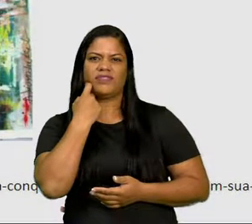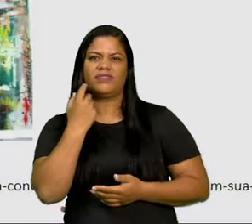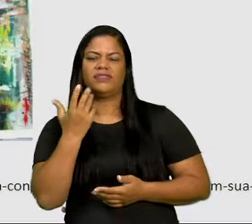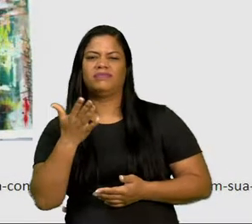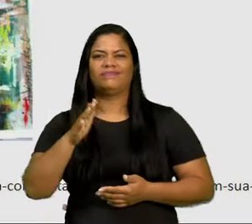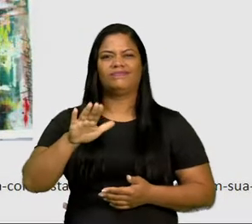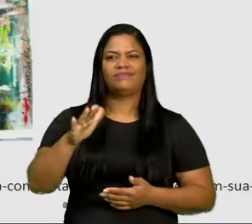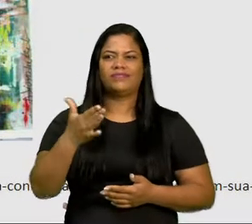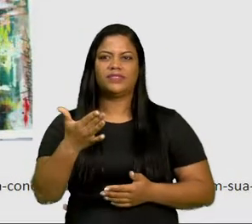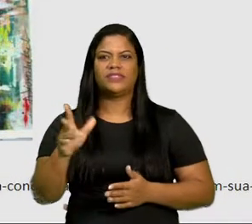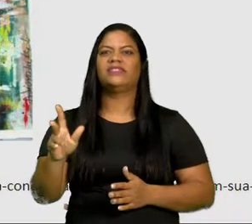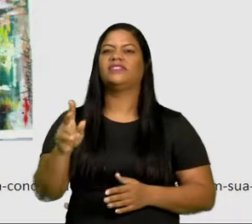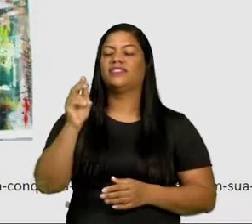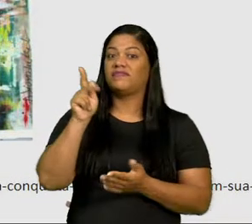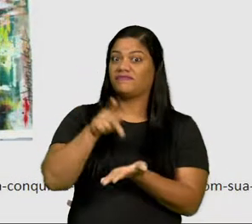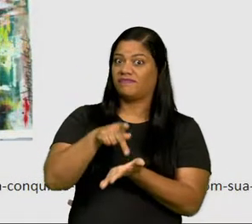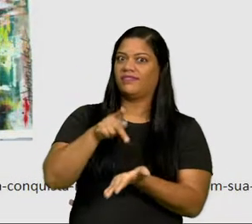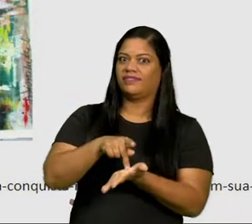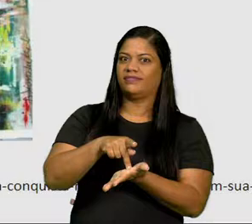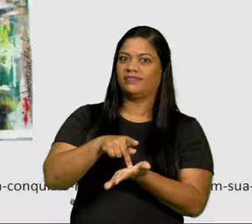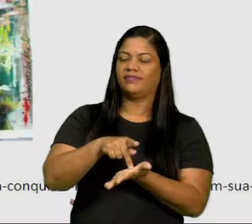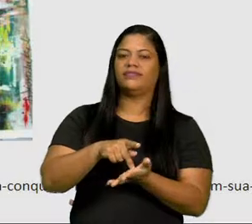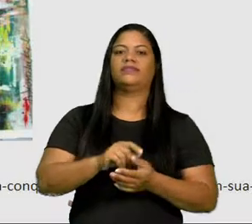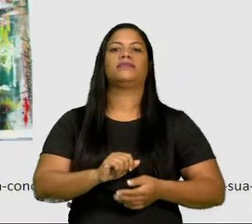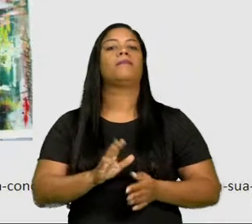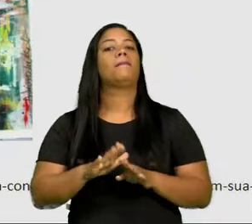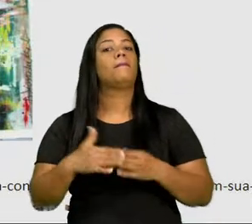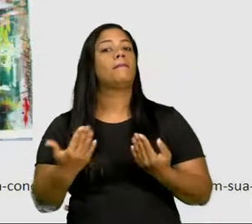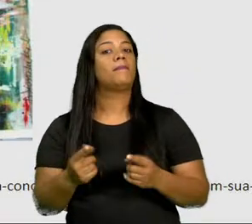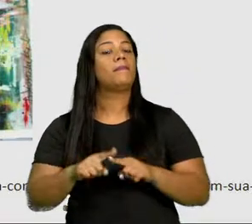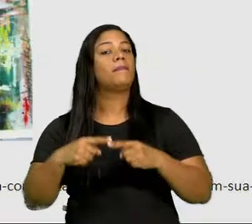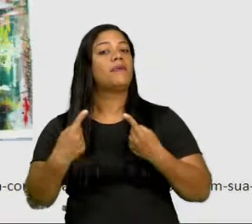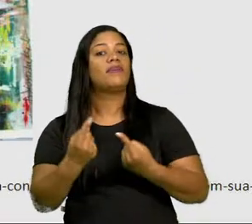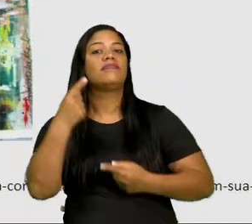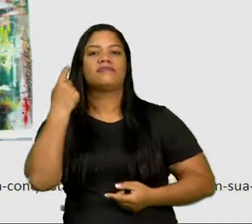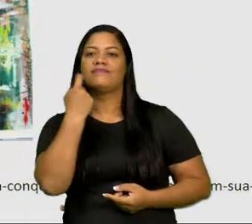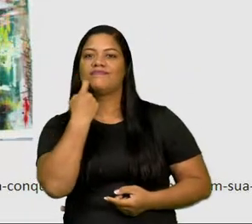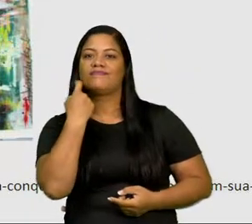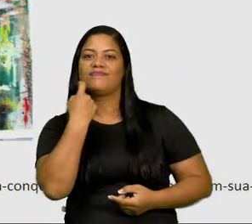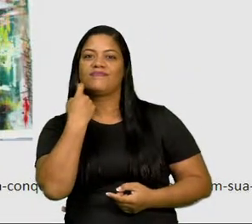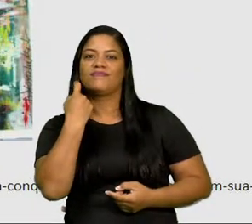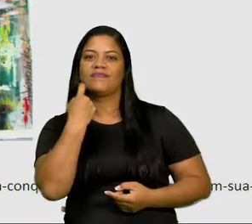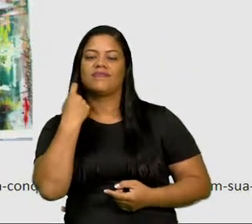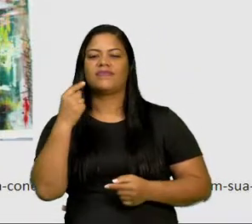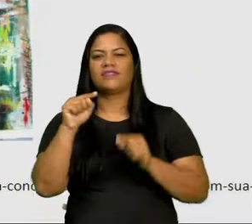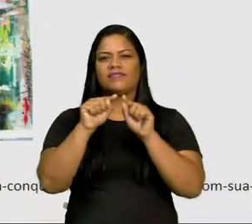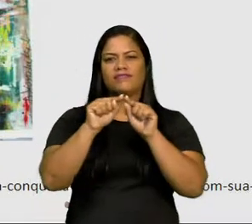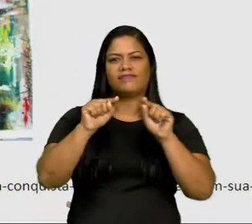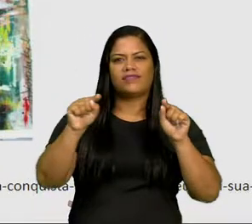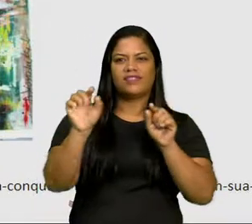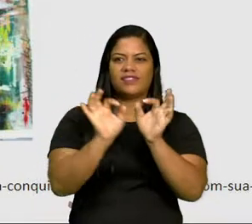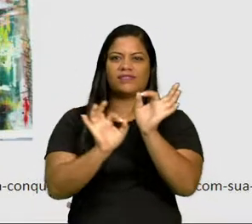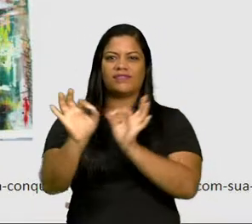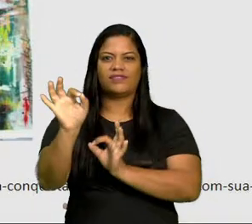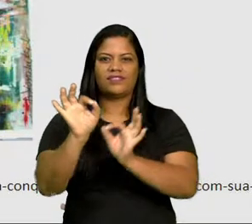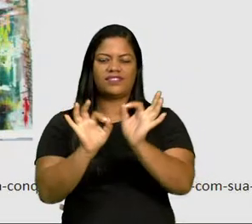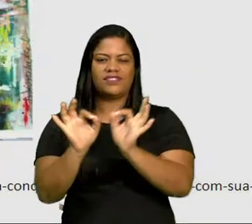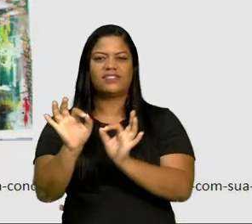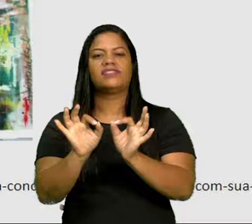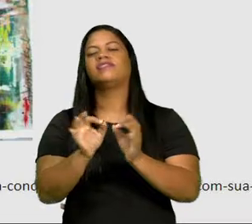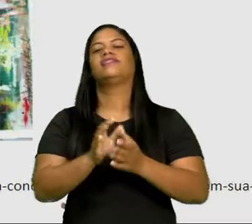um peixe propriamente dito, né? Ele é um peixe através de linhas, formas,